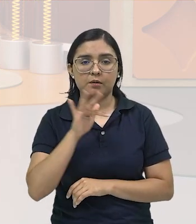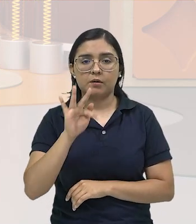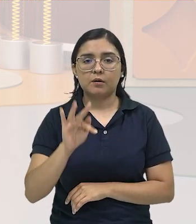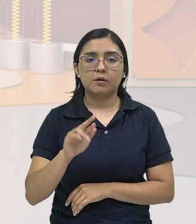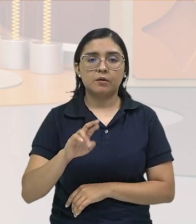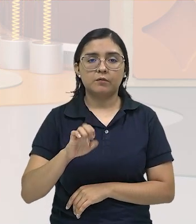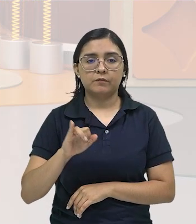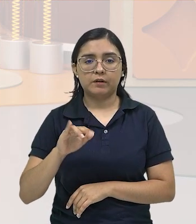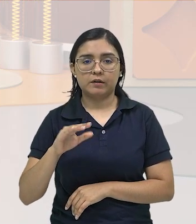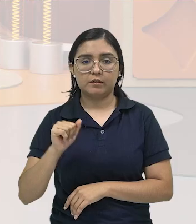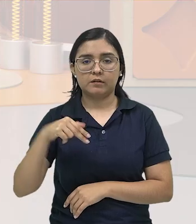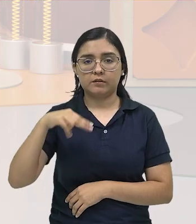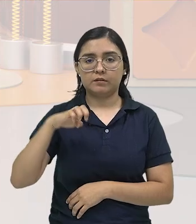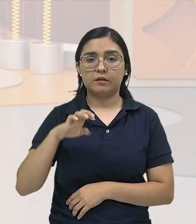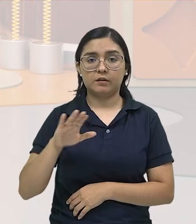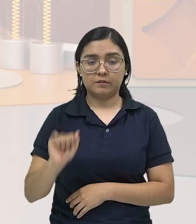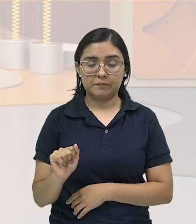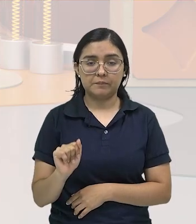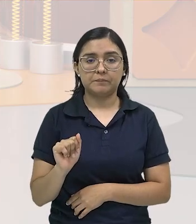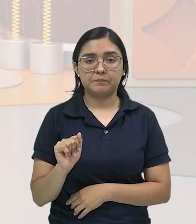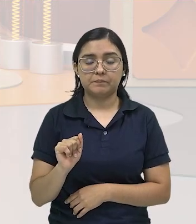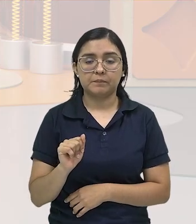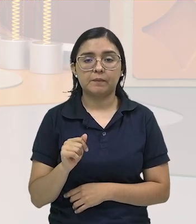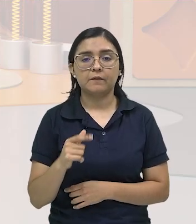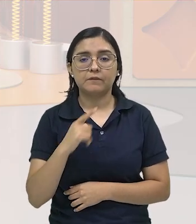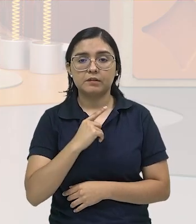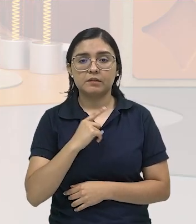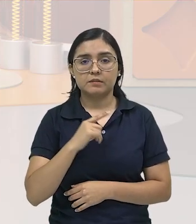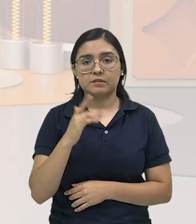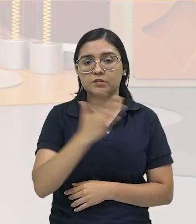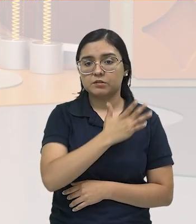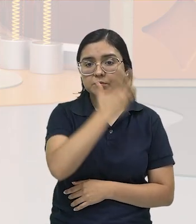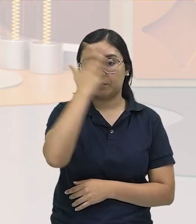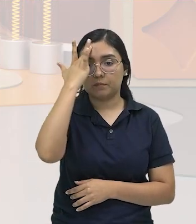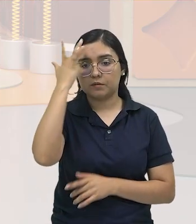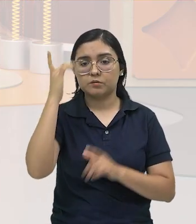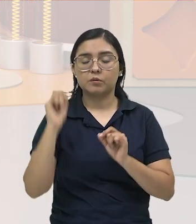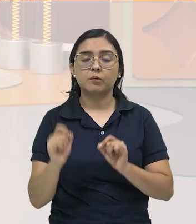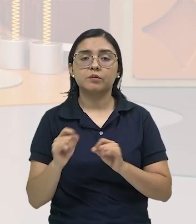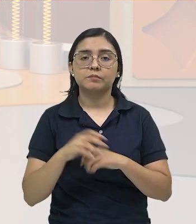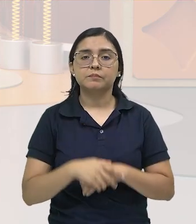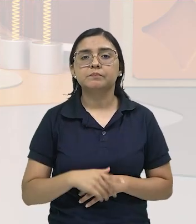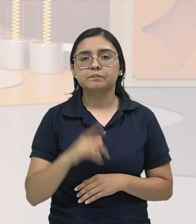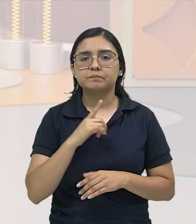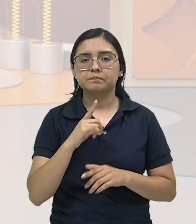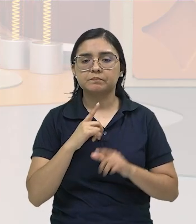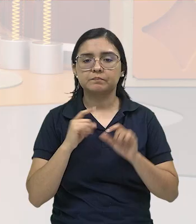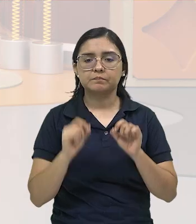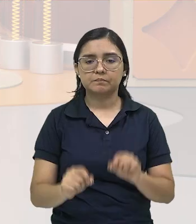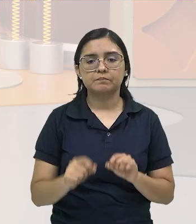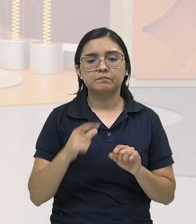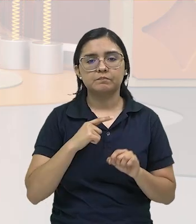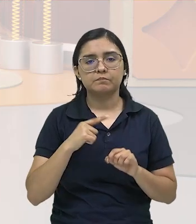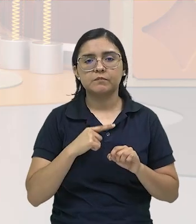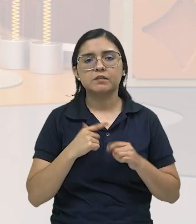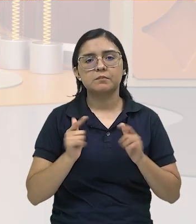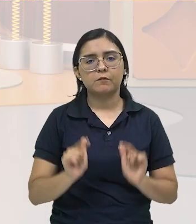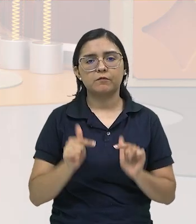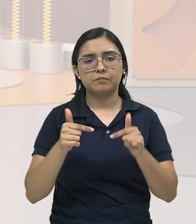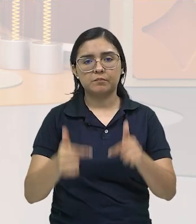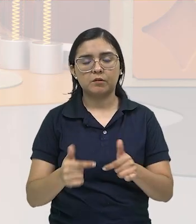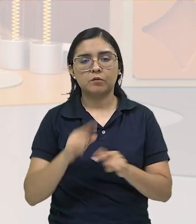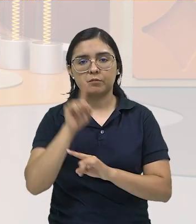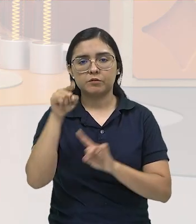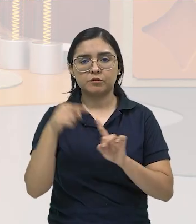Então nós vamos ter ali, então, essas pessoas se congregando no movimento que visa o processo de independência,